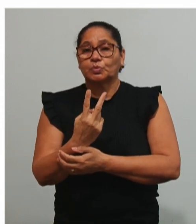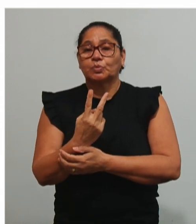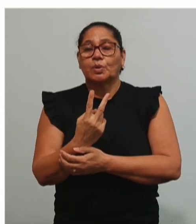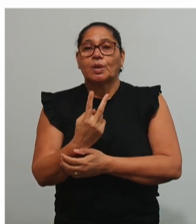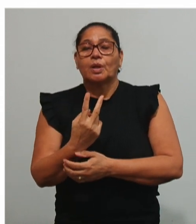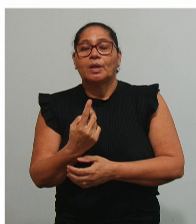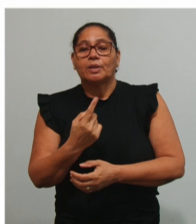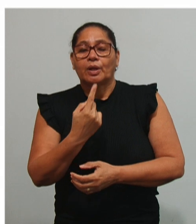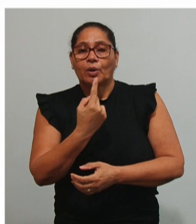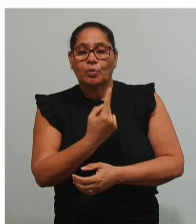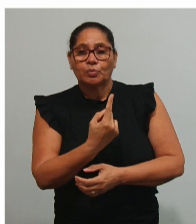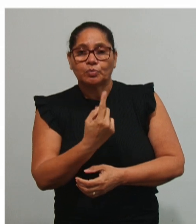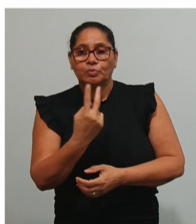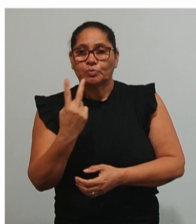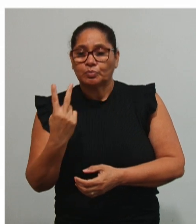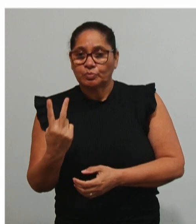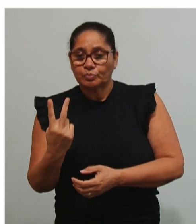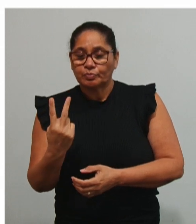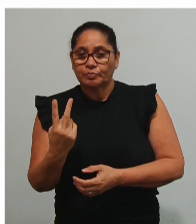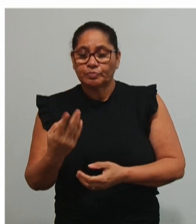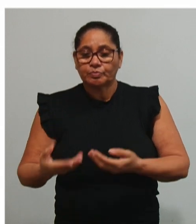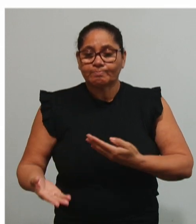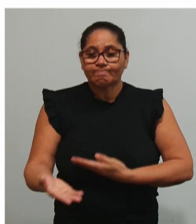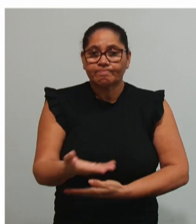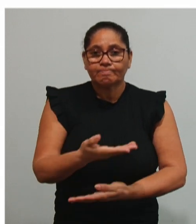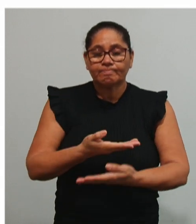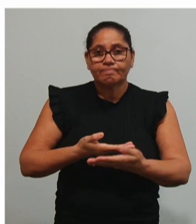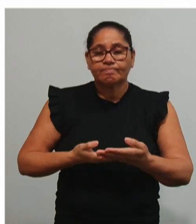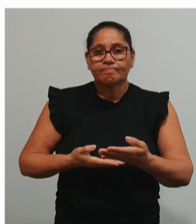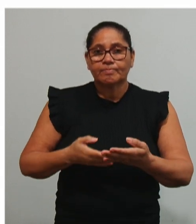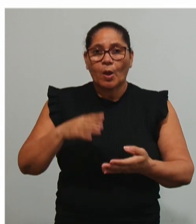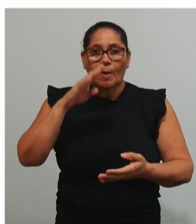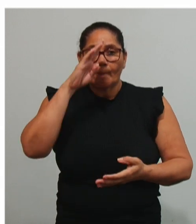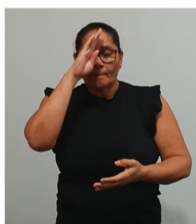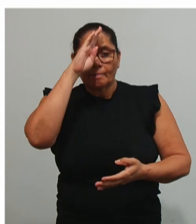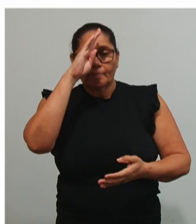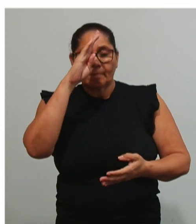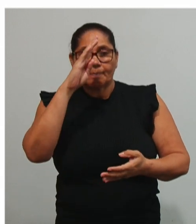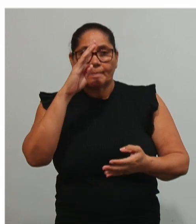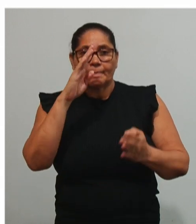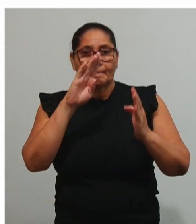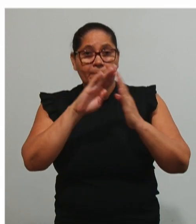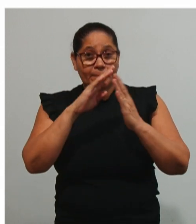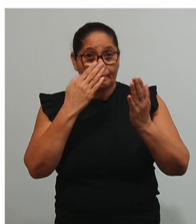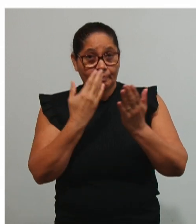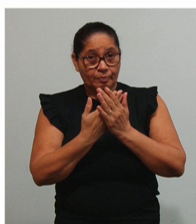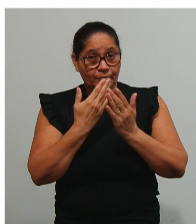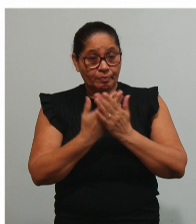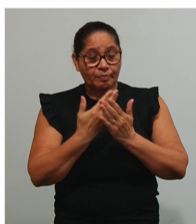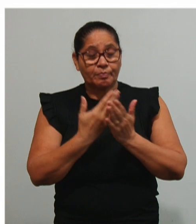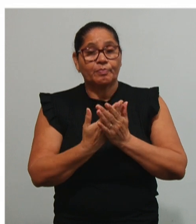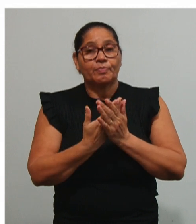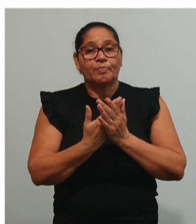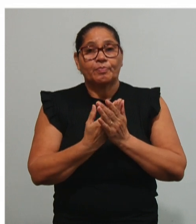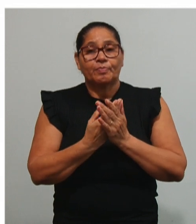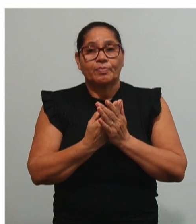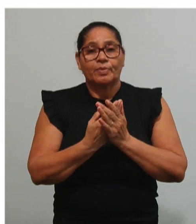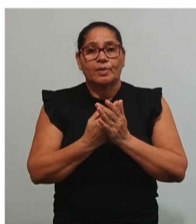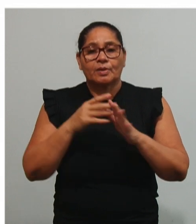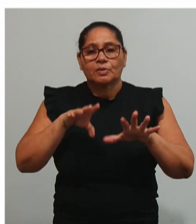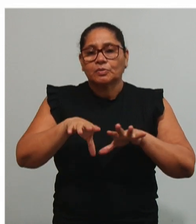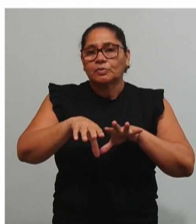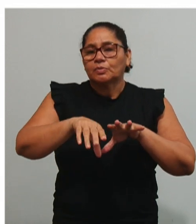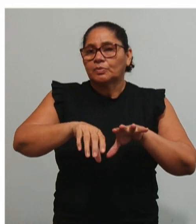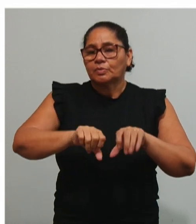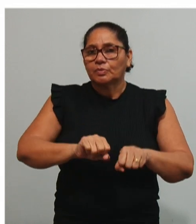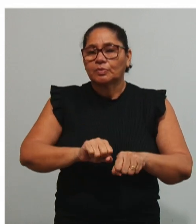grupo 2, em relação às principais escolas mapeadas da